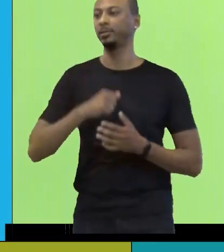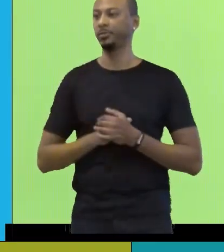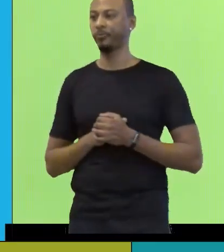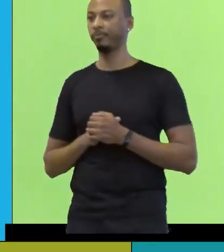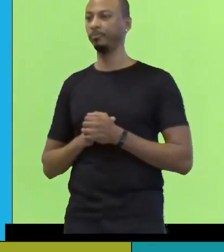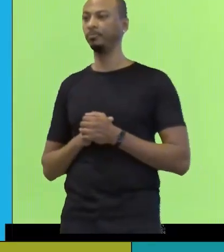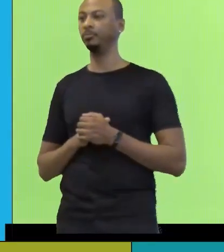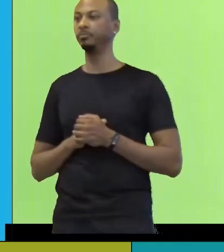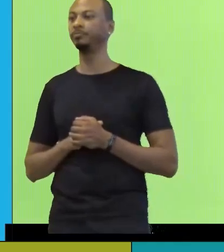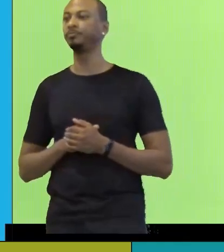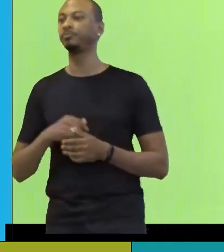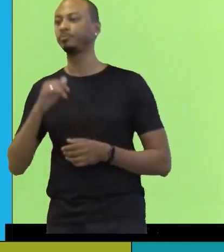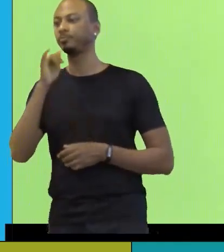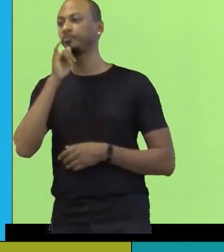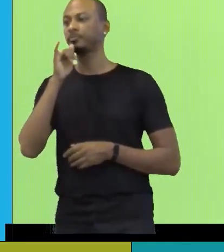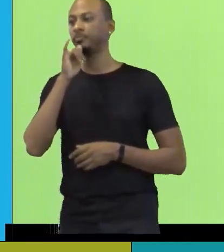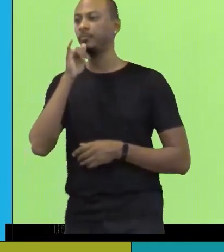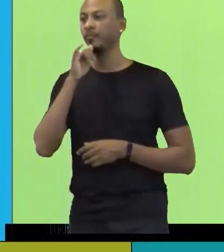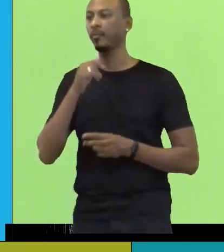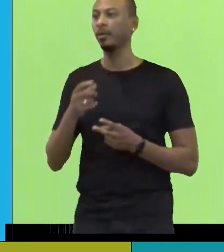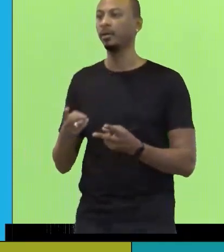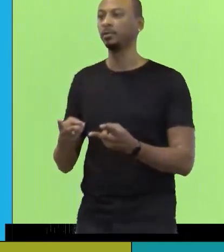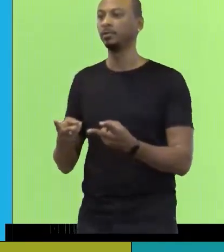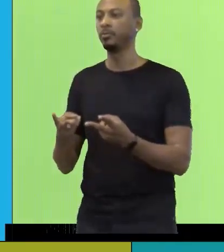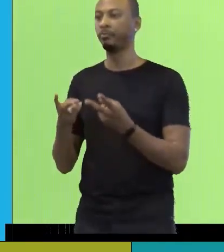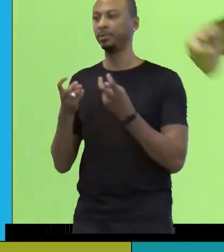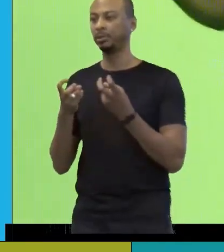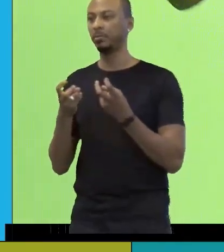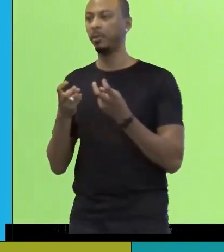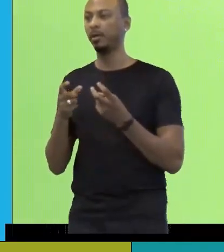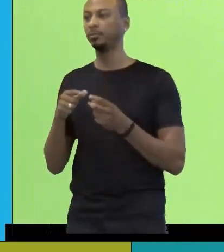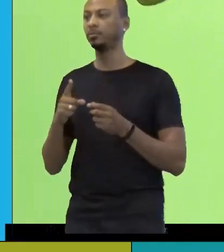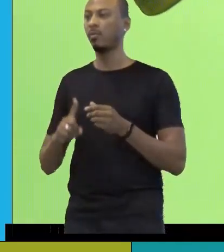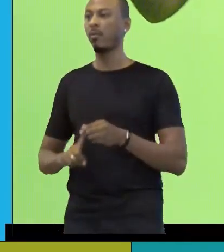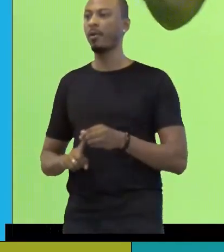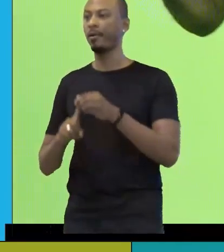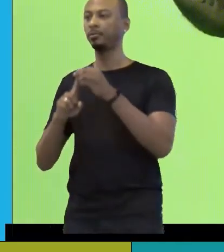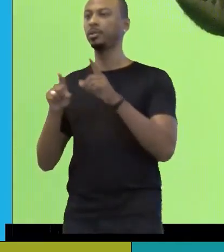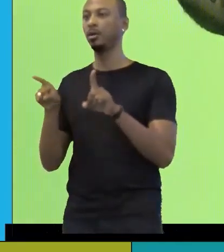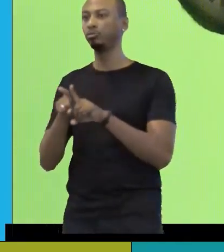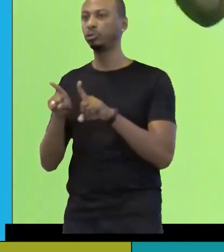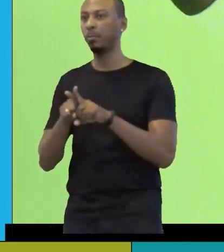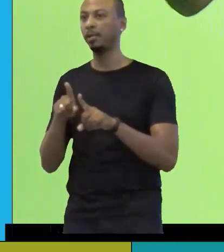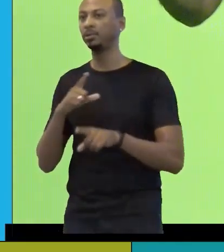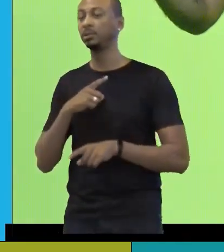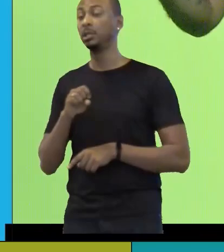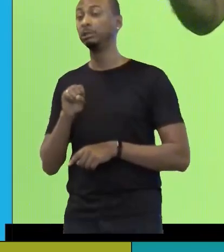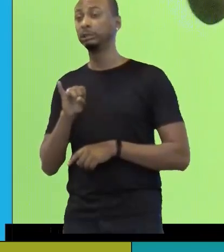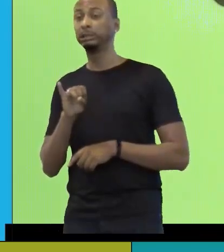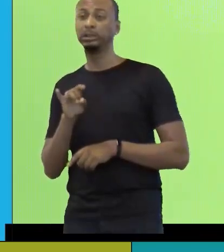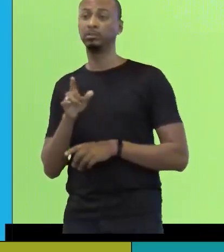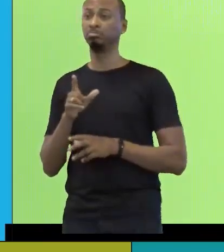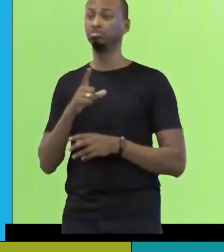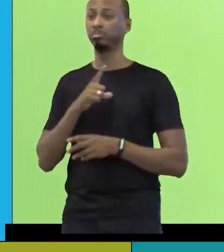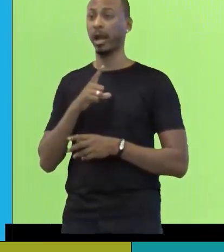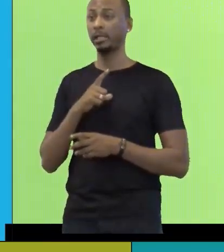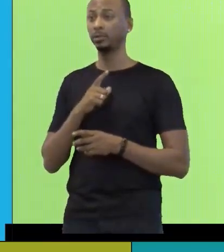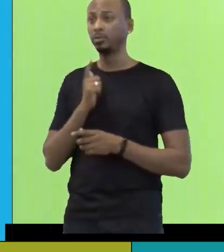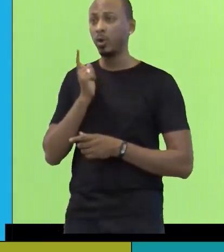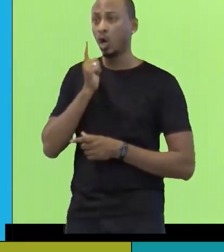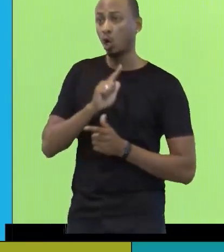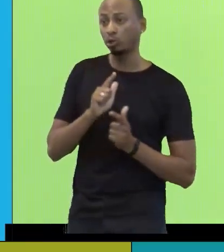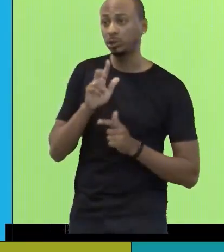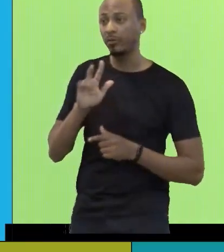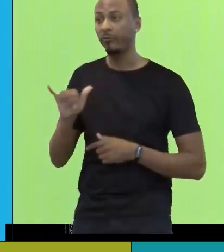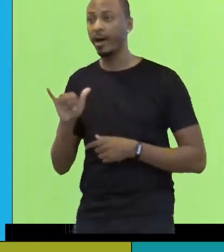que daquela união é possível extrair algum tipo de vantagem. Isso é Maquiavel falando sobre